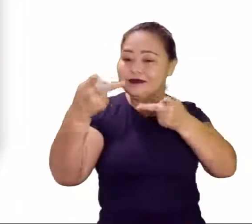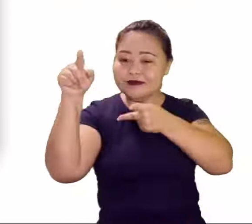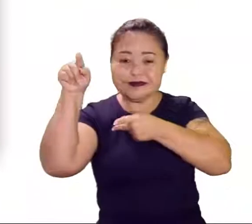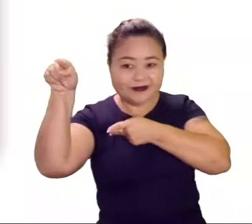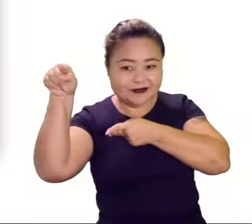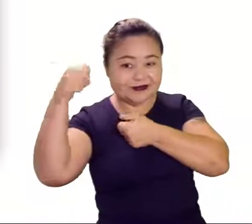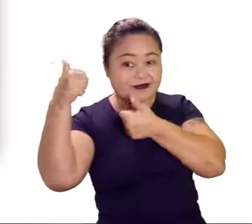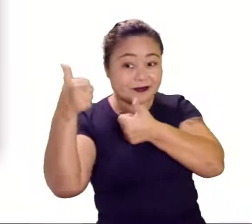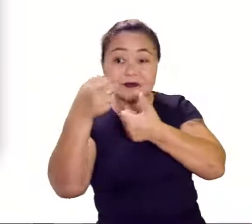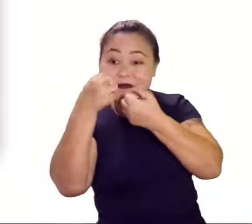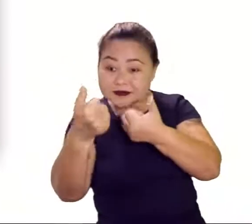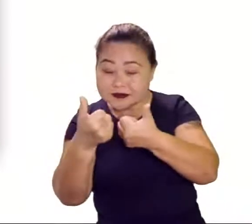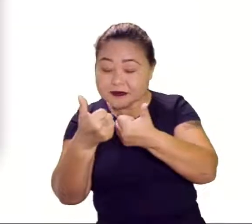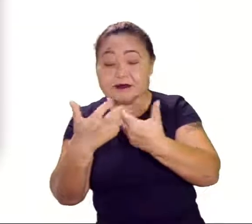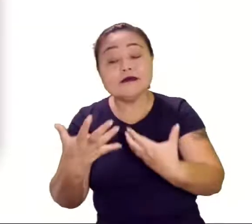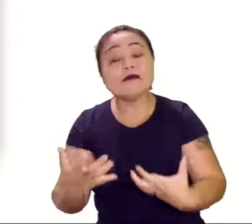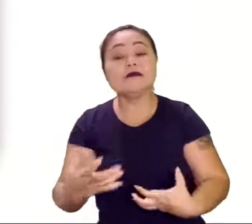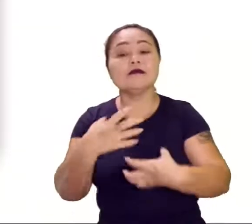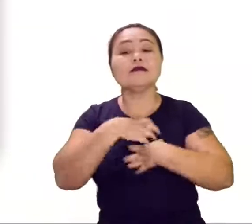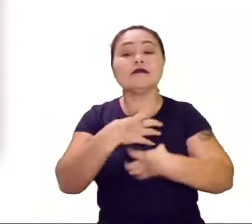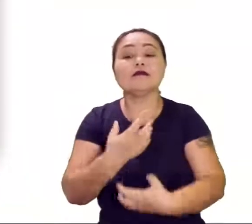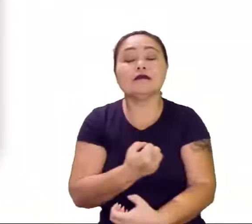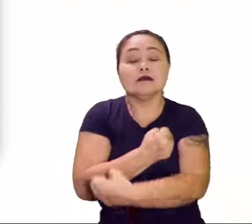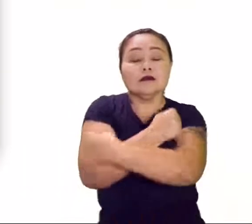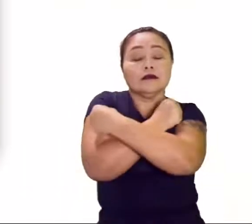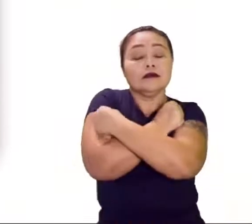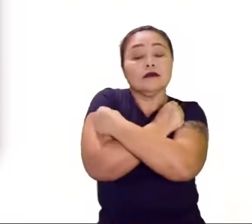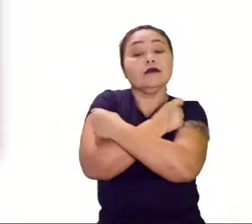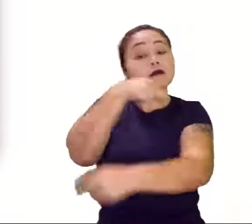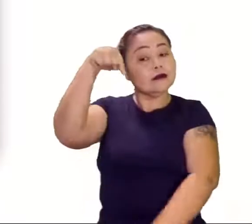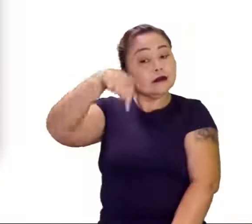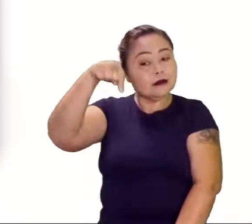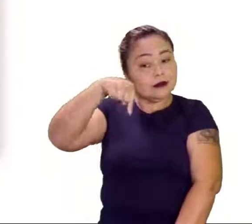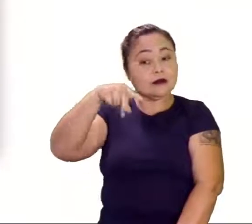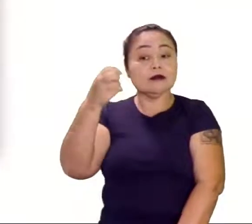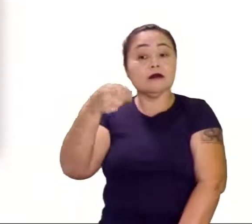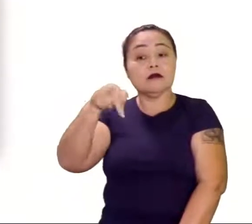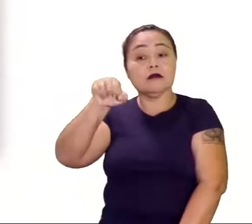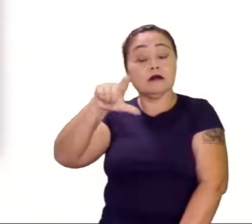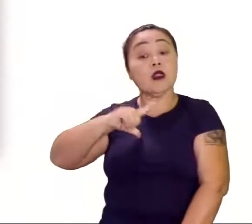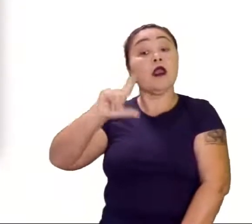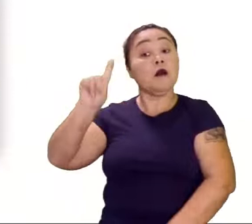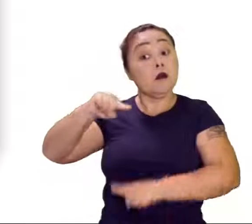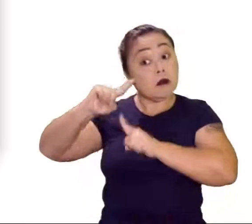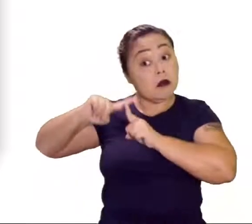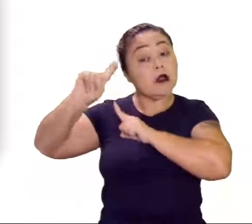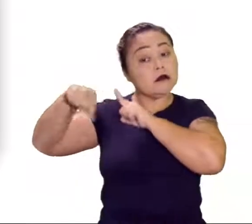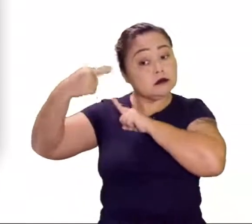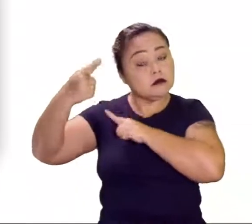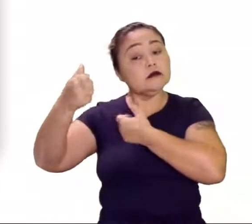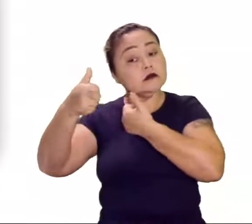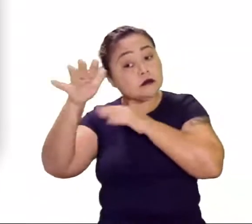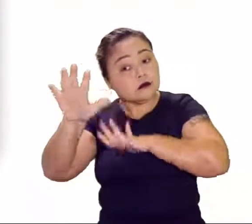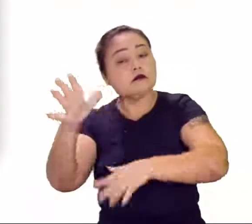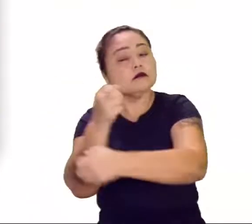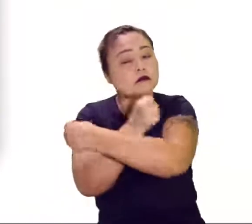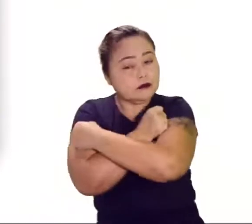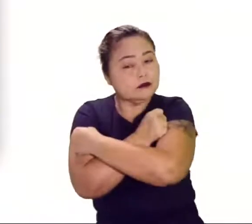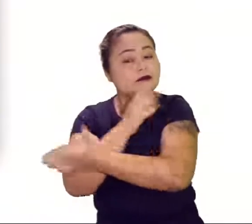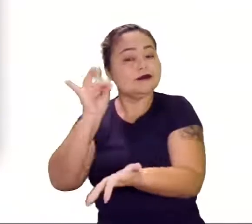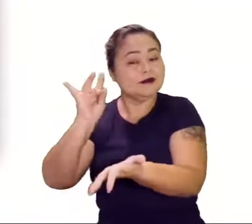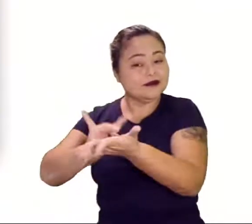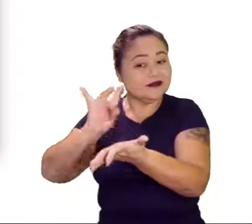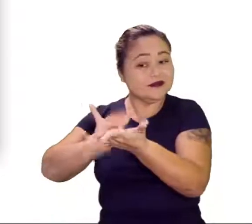a eles, tá bom? Sintam-se abraçados por nós aqui. O professor Maurício não foi dessa vez, mas deixou aquele abraço, não foi mesmo?